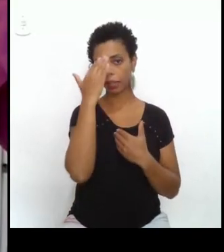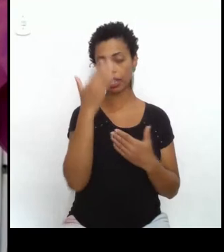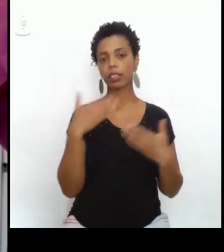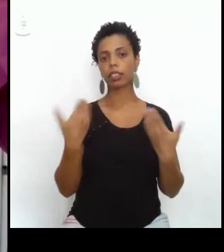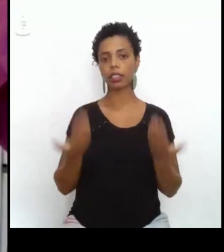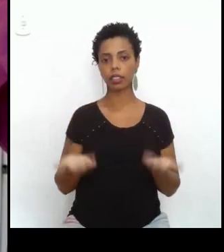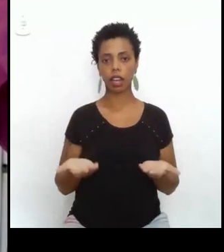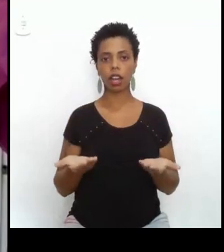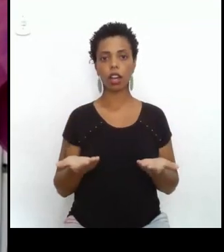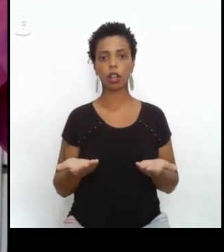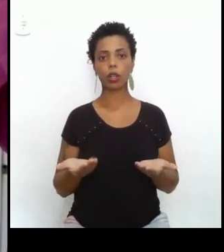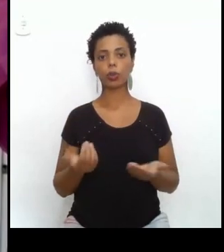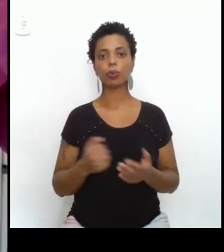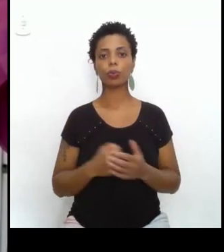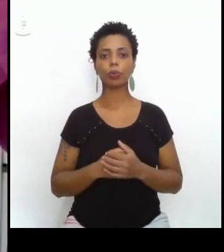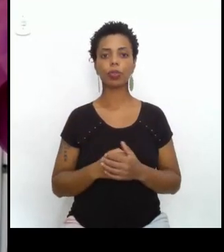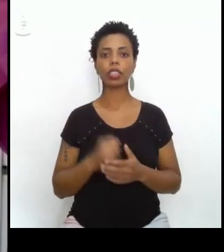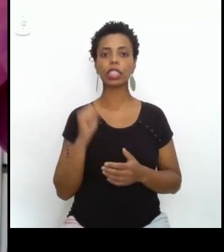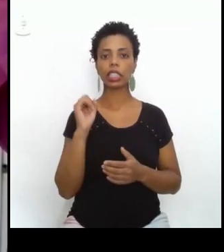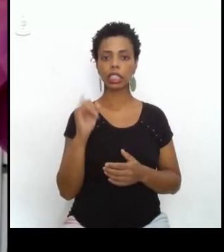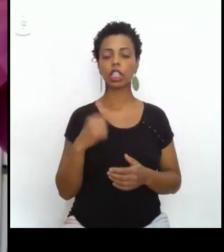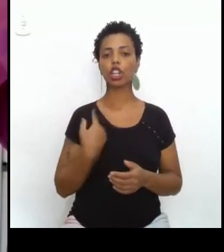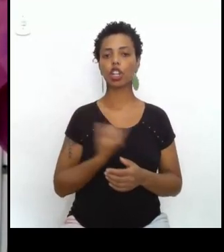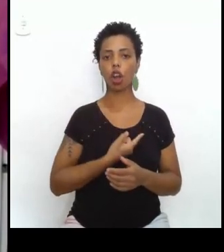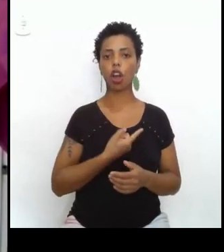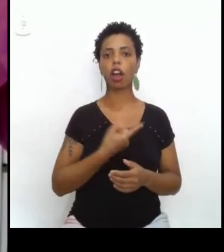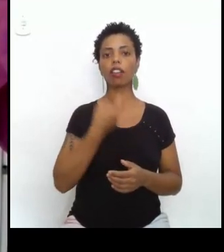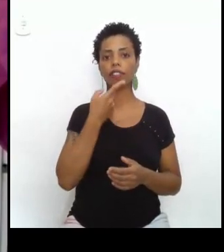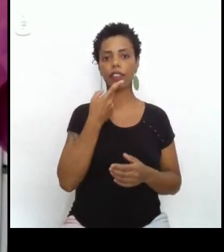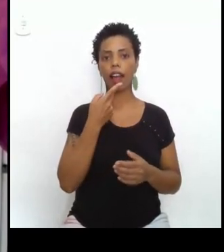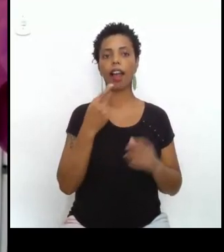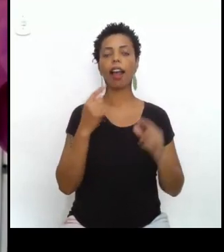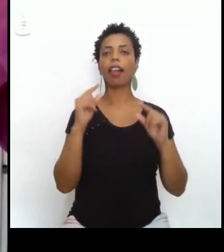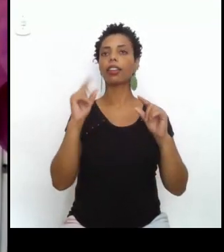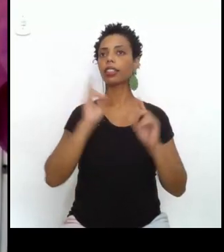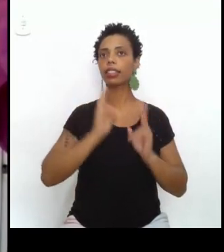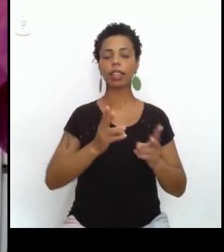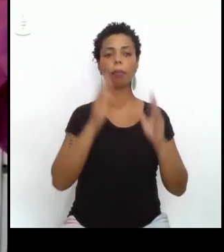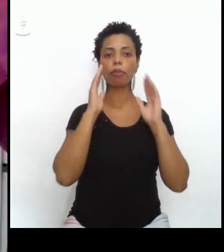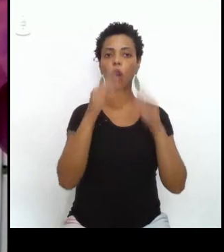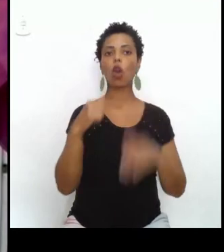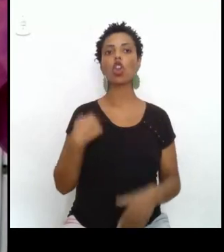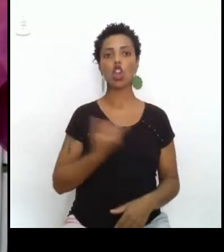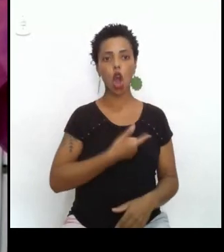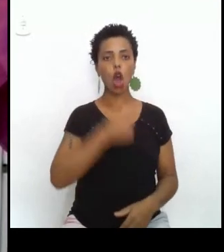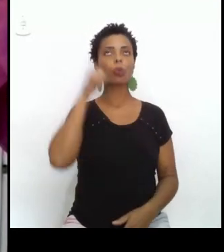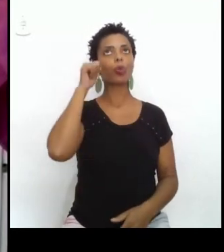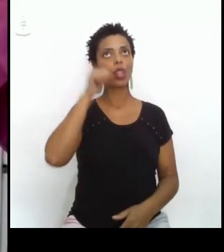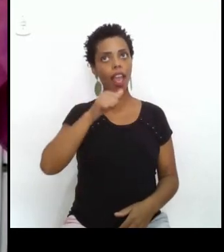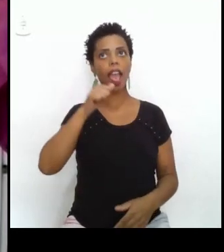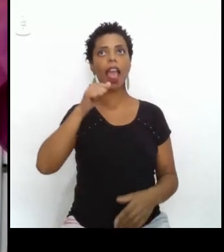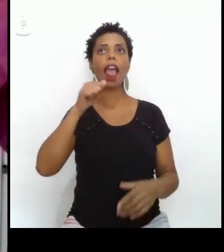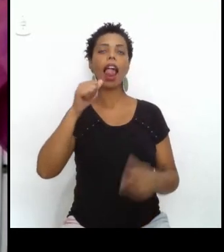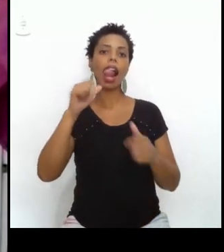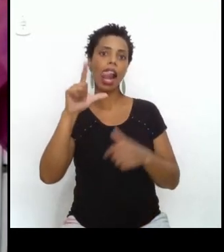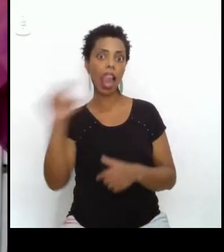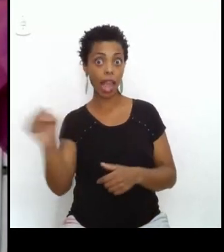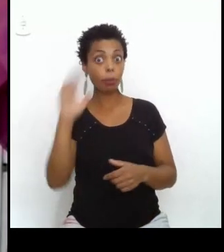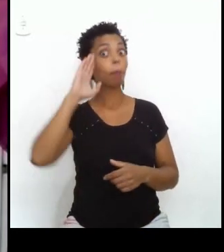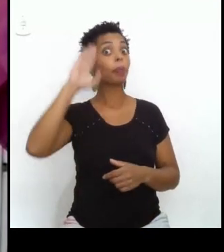se a gente vem dizendo uma máxima nós mulheres lésbicas principalmente feministas fizeram que